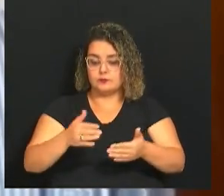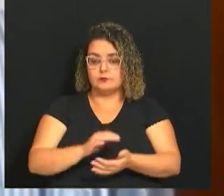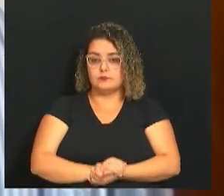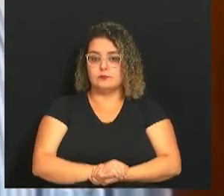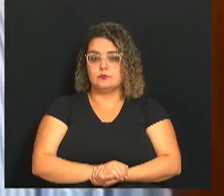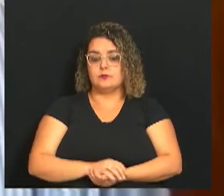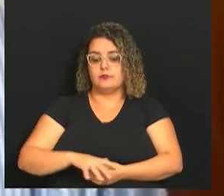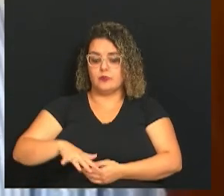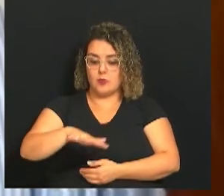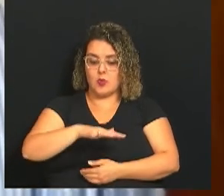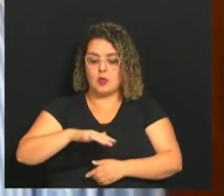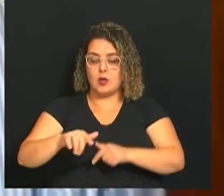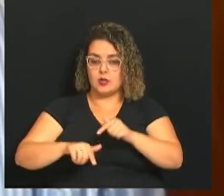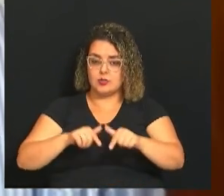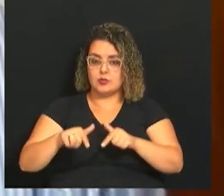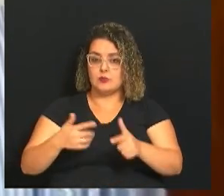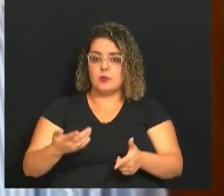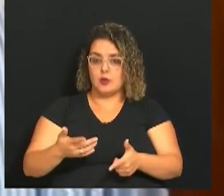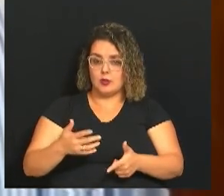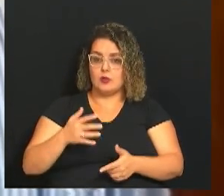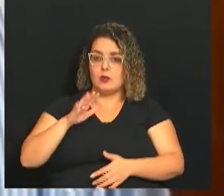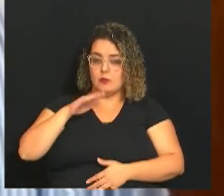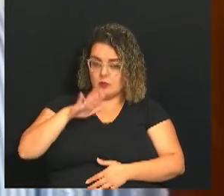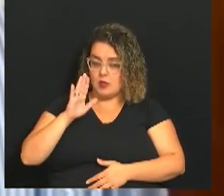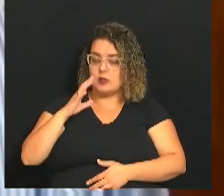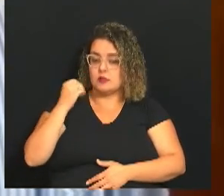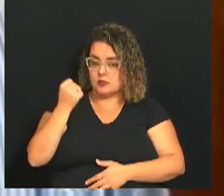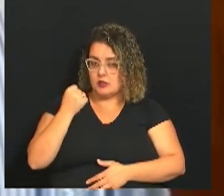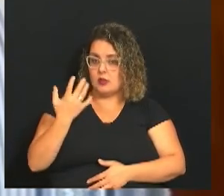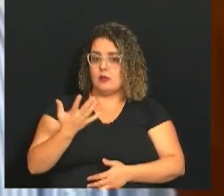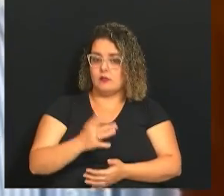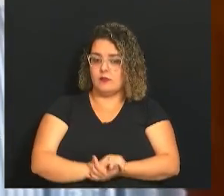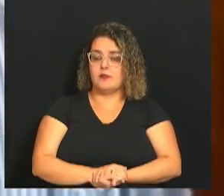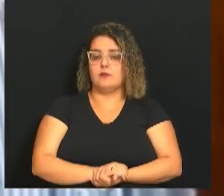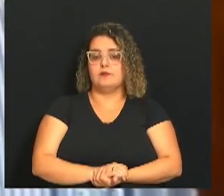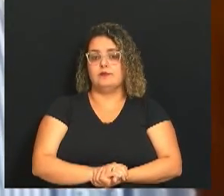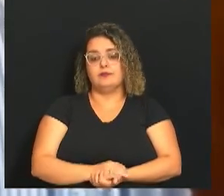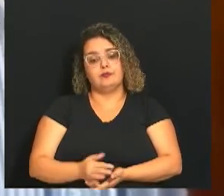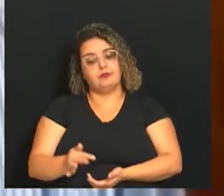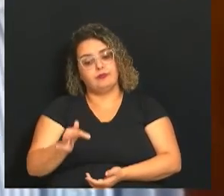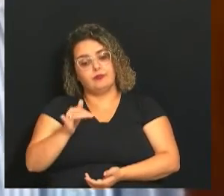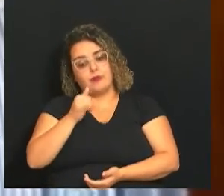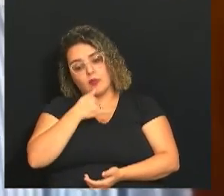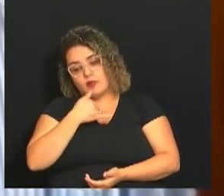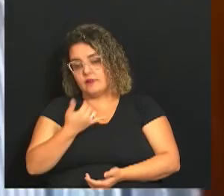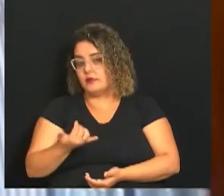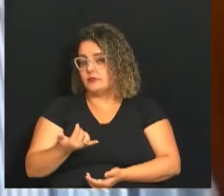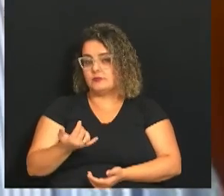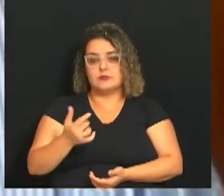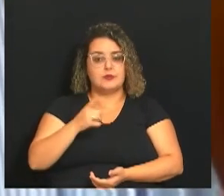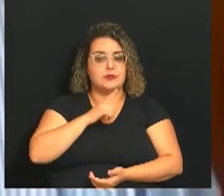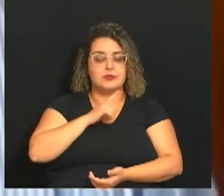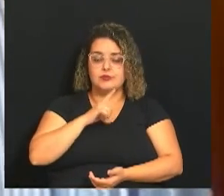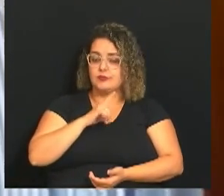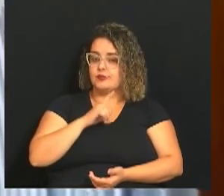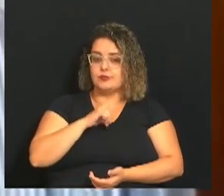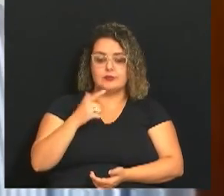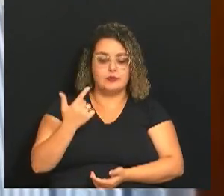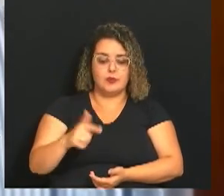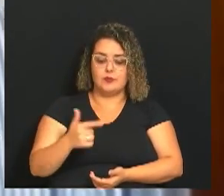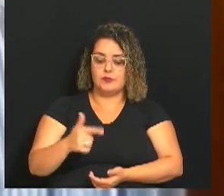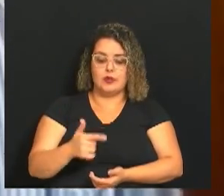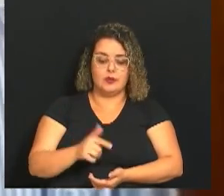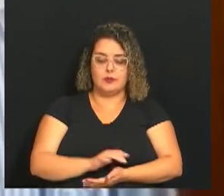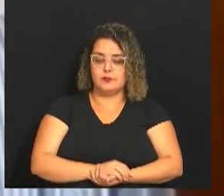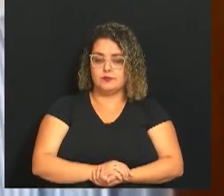de trabalho. A gente sabe que muitos, infelizmente, ainda não têm essa consciência